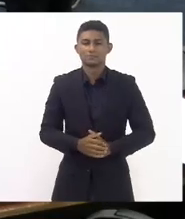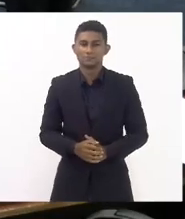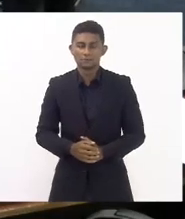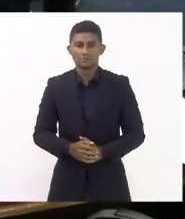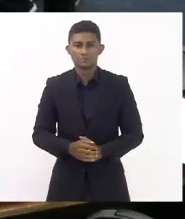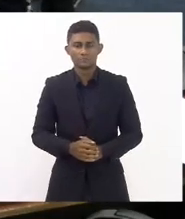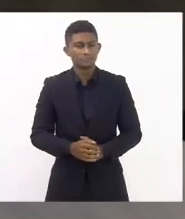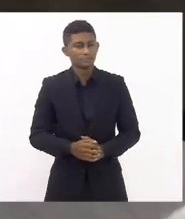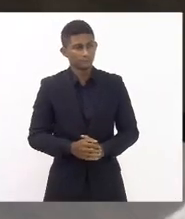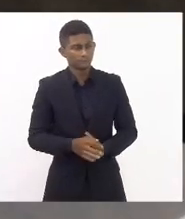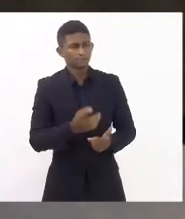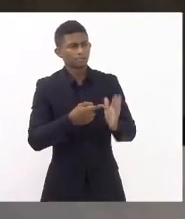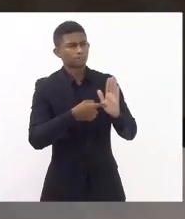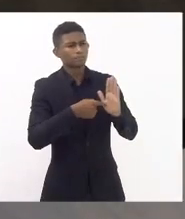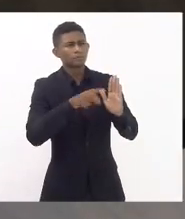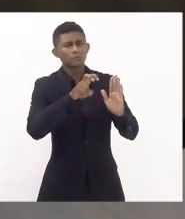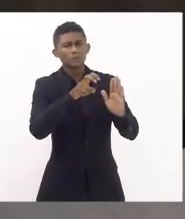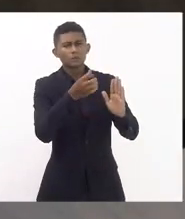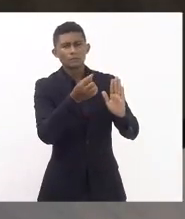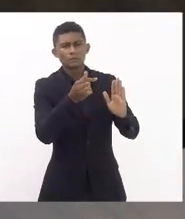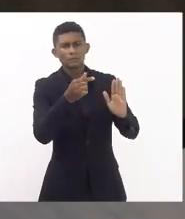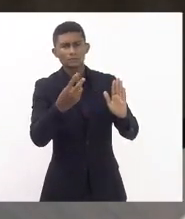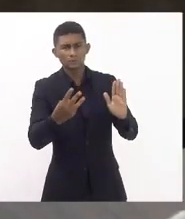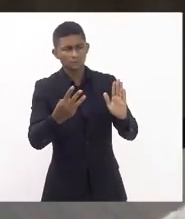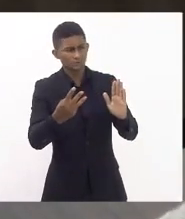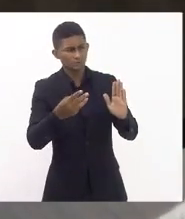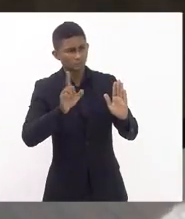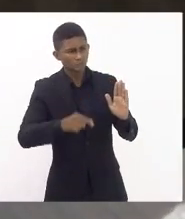É o 5673, presidente.